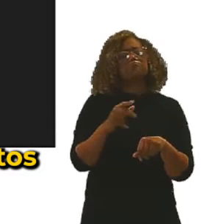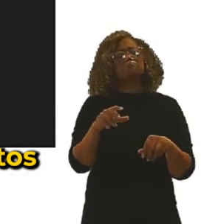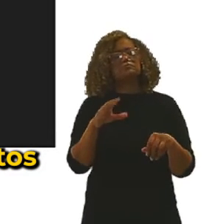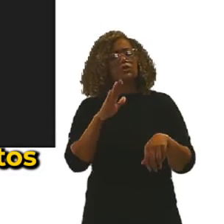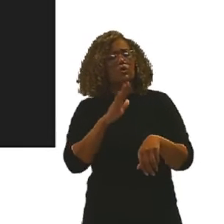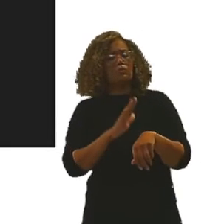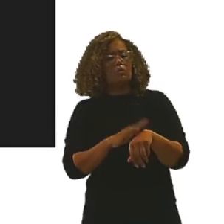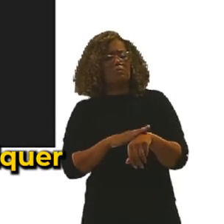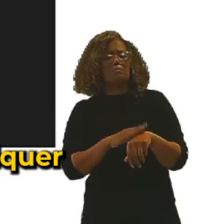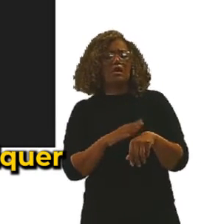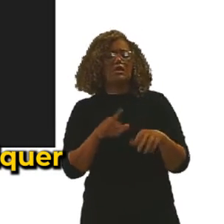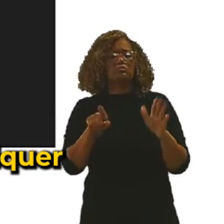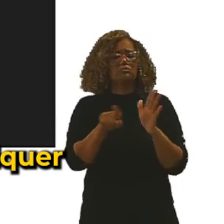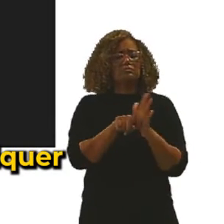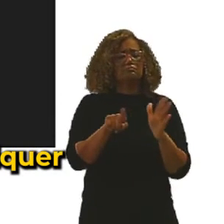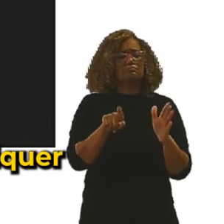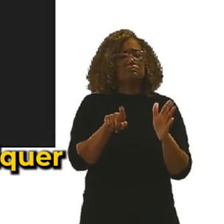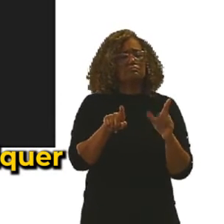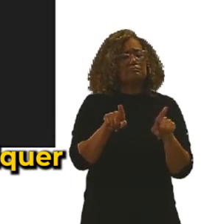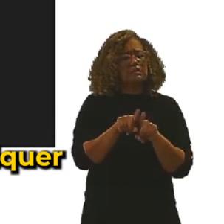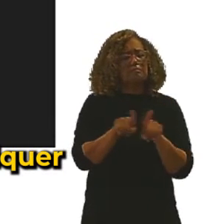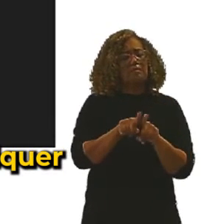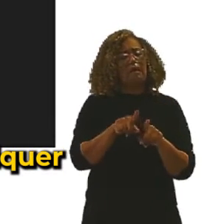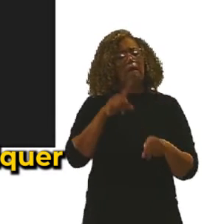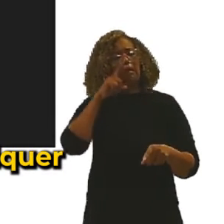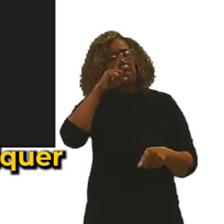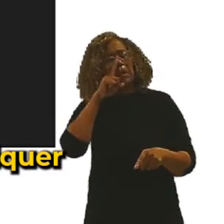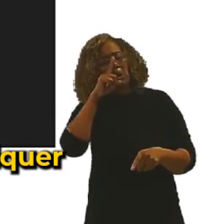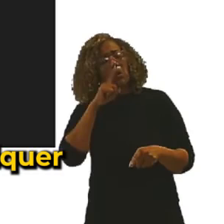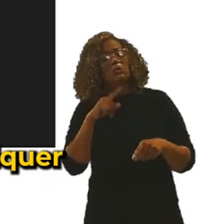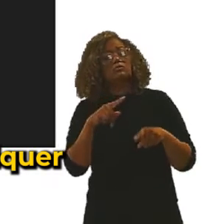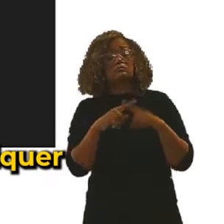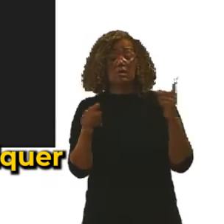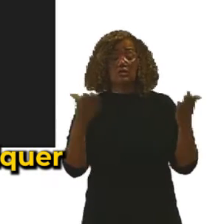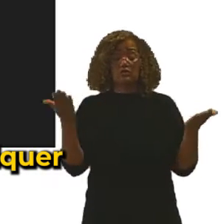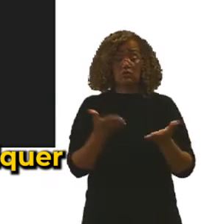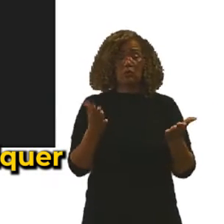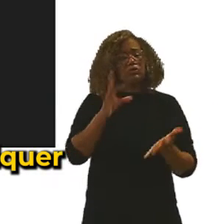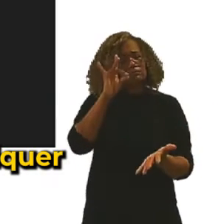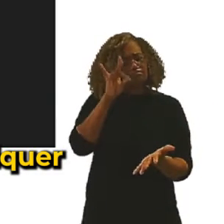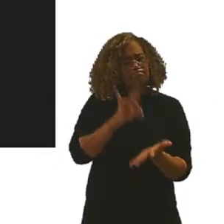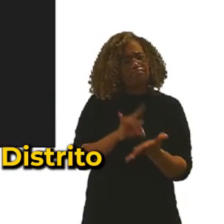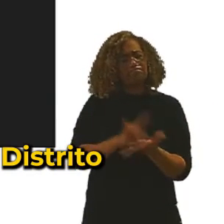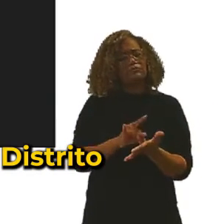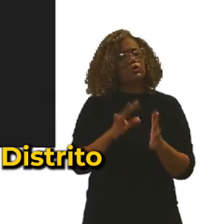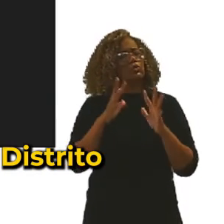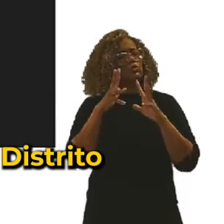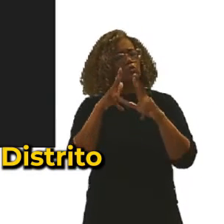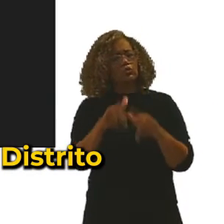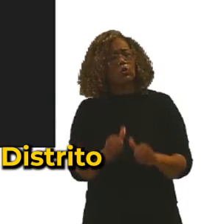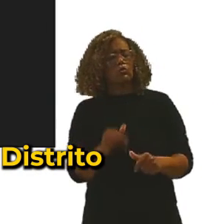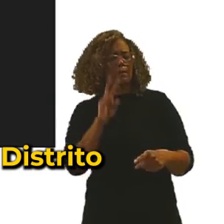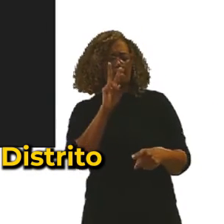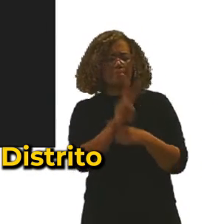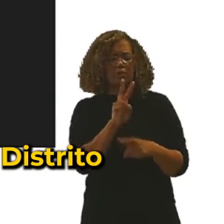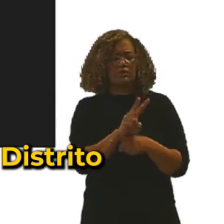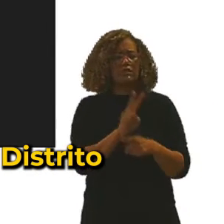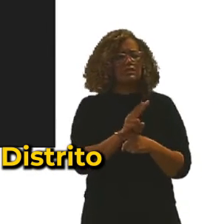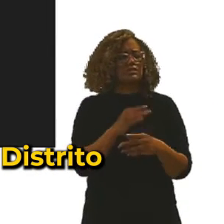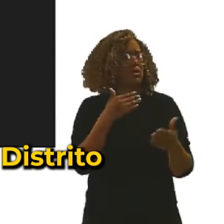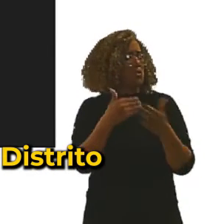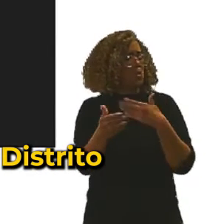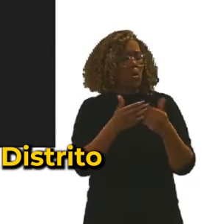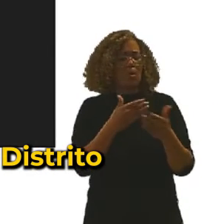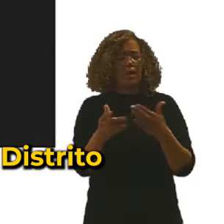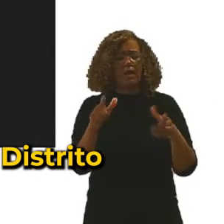encaminhamentos psicossociais. Então, o formulário de risco, que hoje é uma realidade em todo e qualquer requerimento de medida protetiva, em todo e qualquer boletim